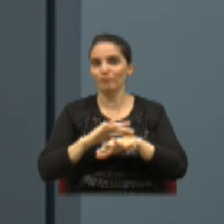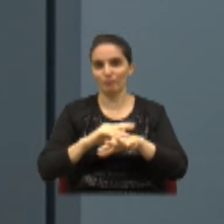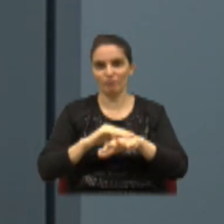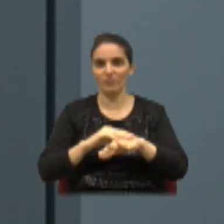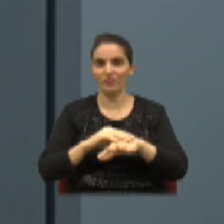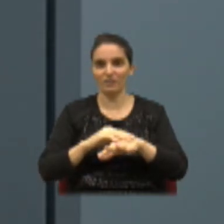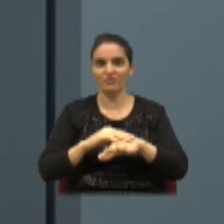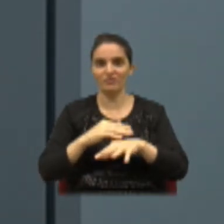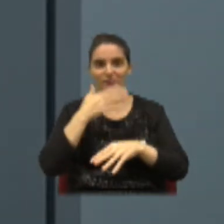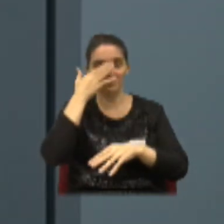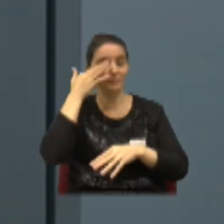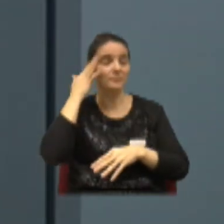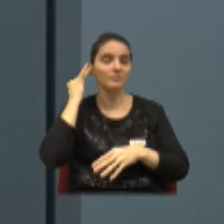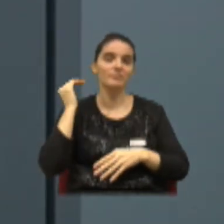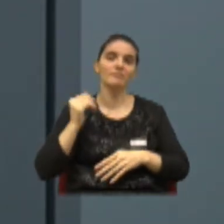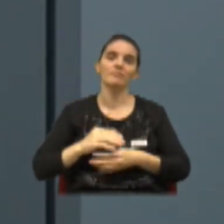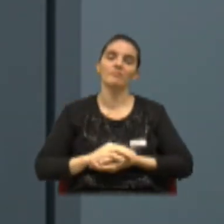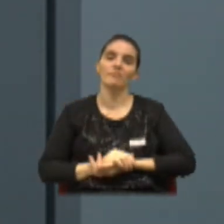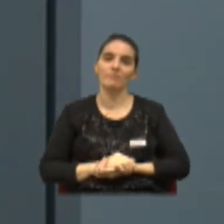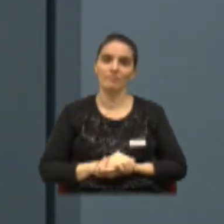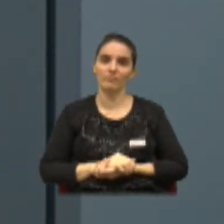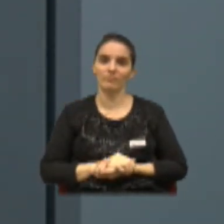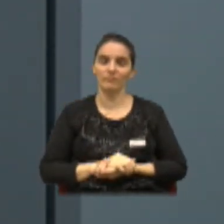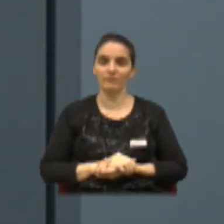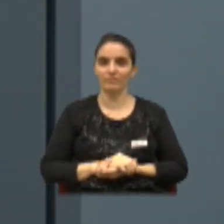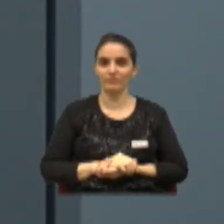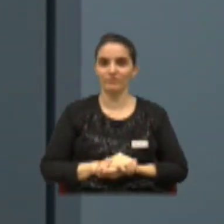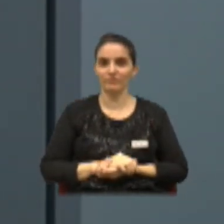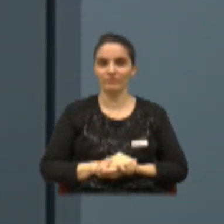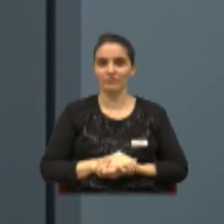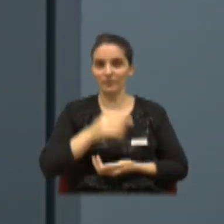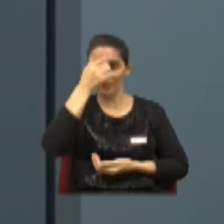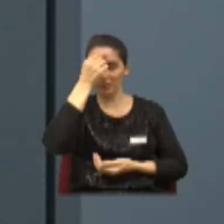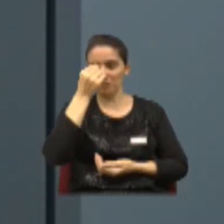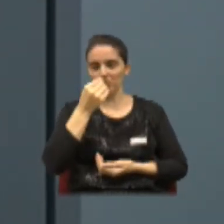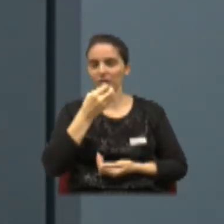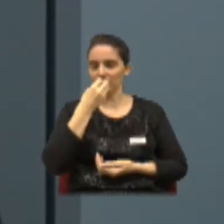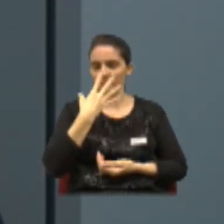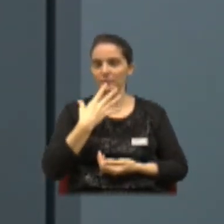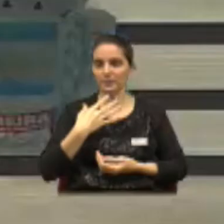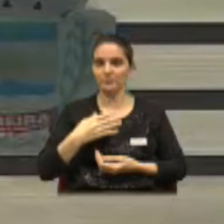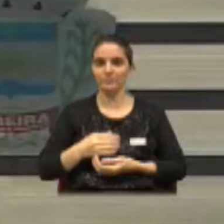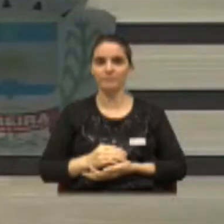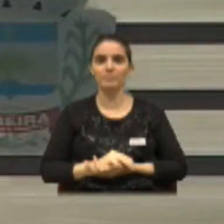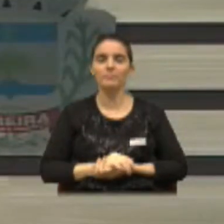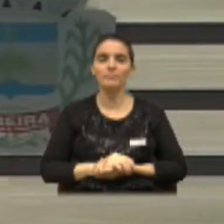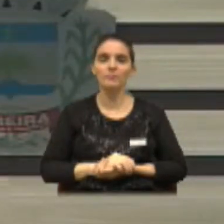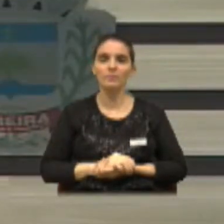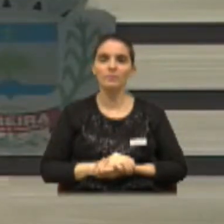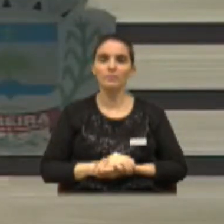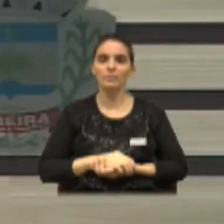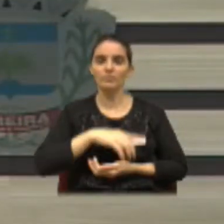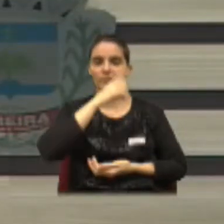uma vez, o senhor foi muito feliz aí na sua propositura. E conte comigo, conte com o meu apoio.